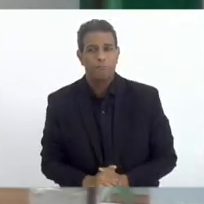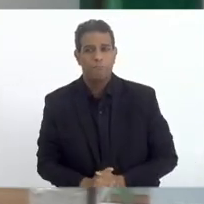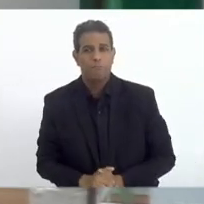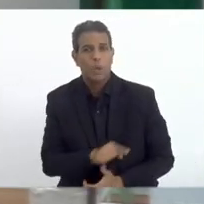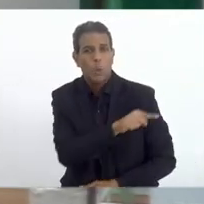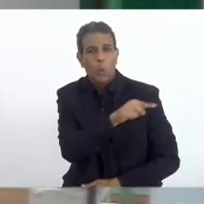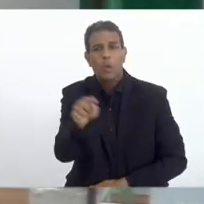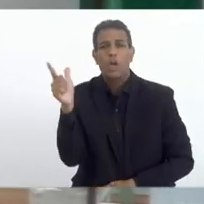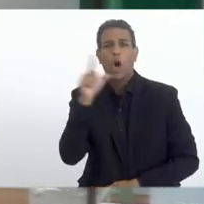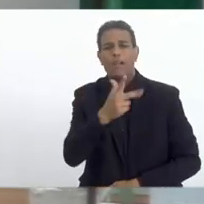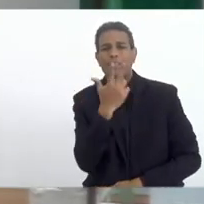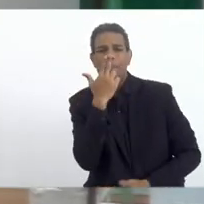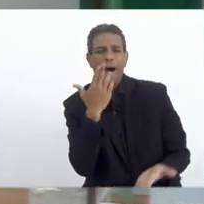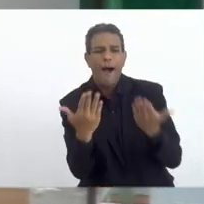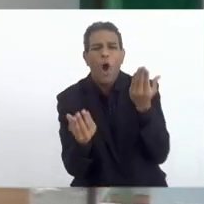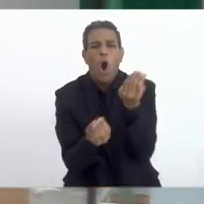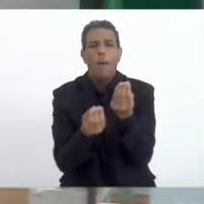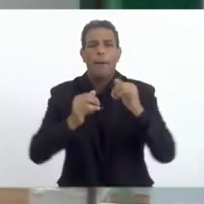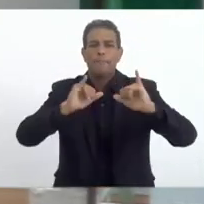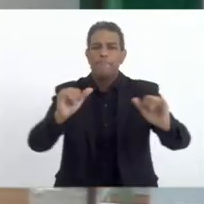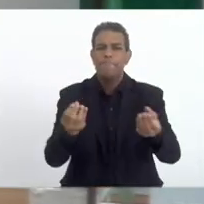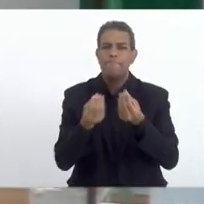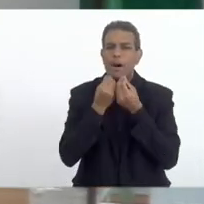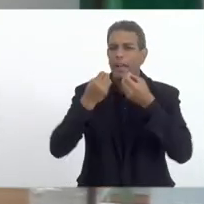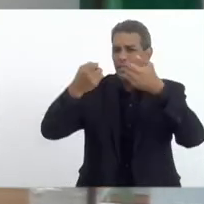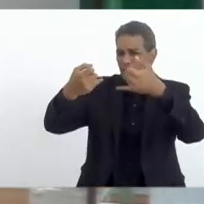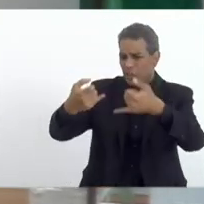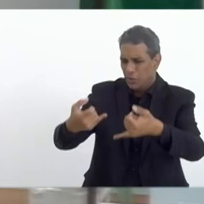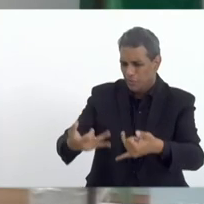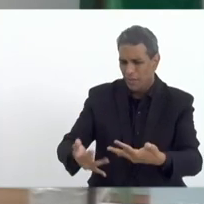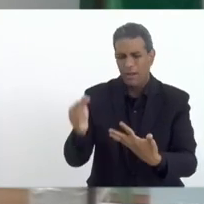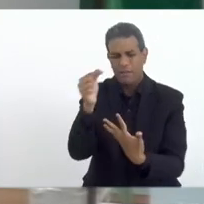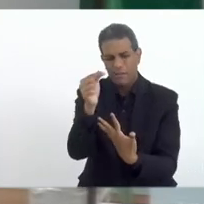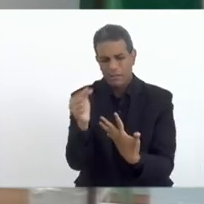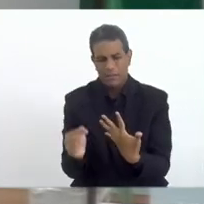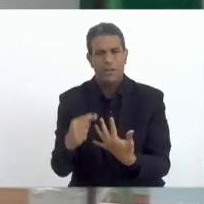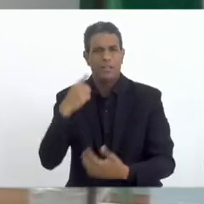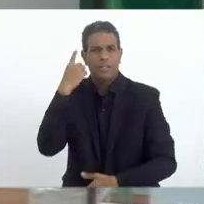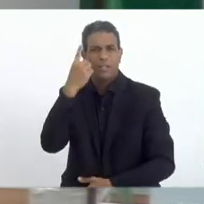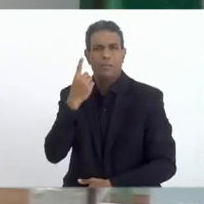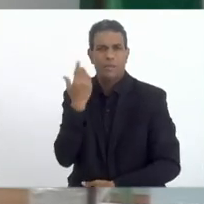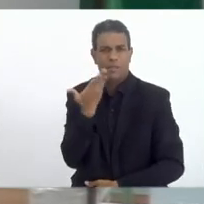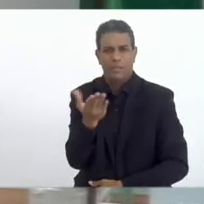E é sempre muito, muito oportuno dizer isso, deputado Rodrigo Amorim,